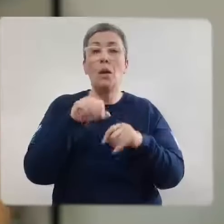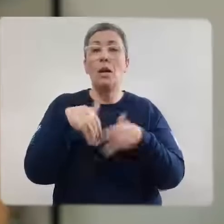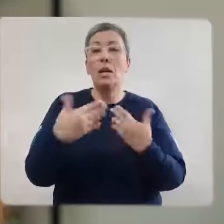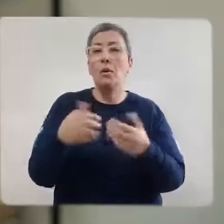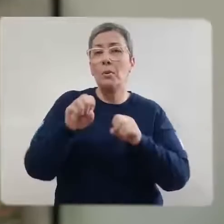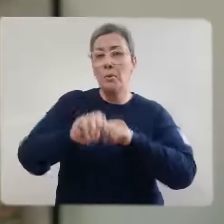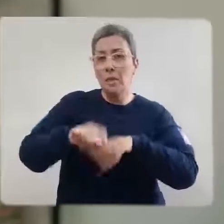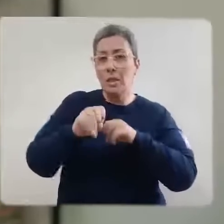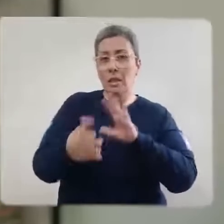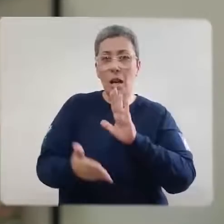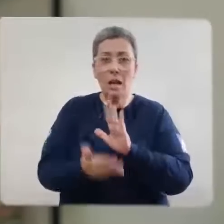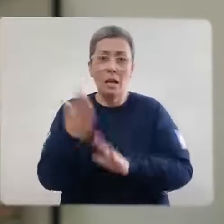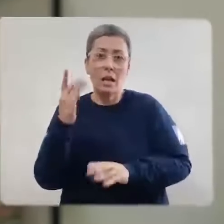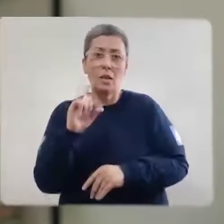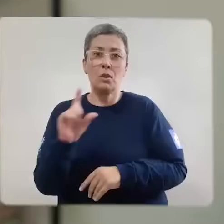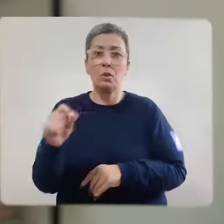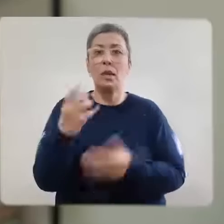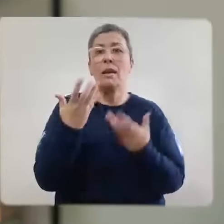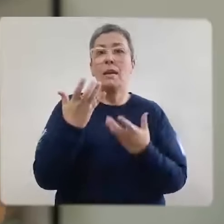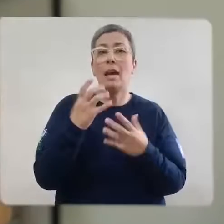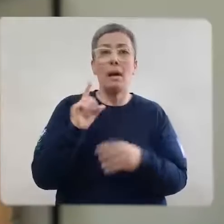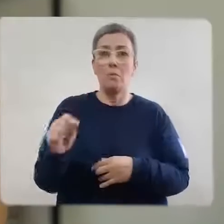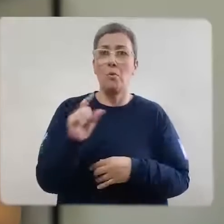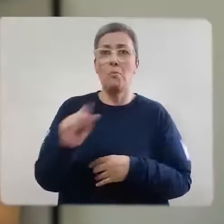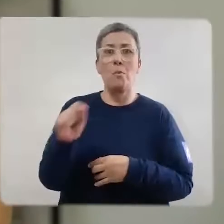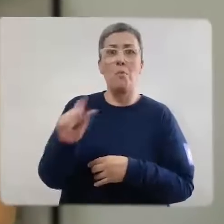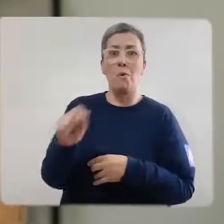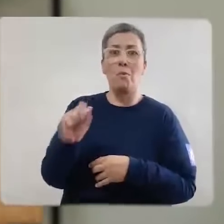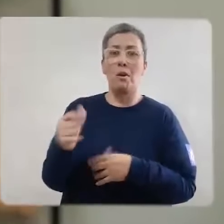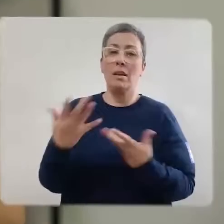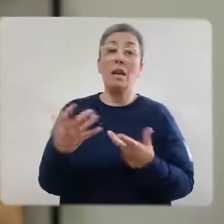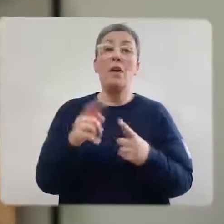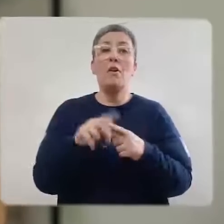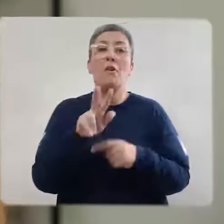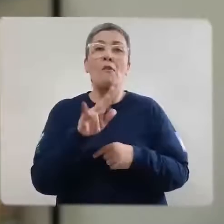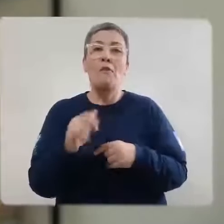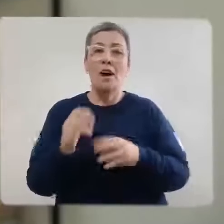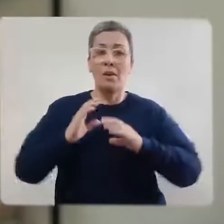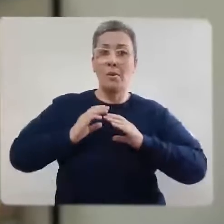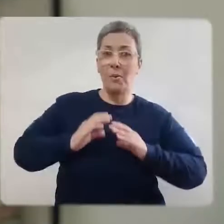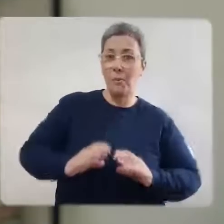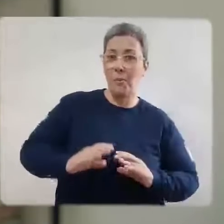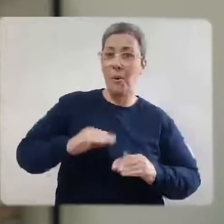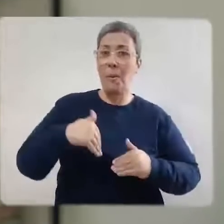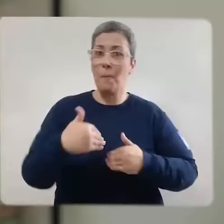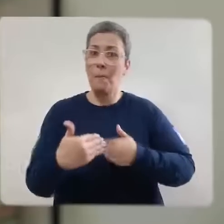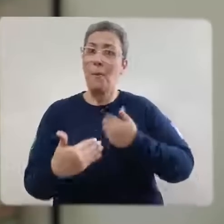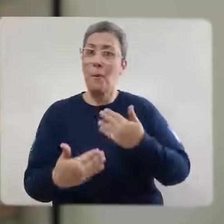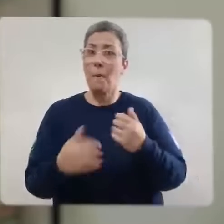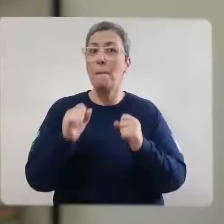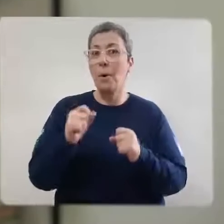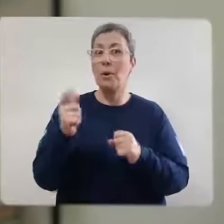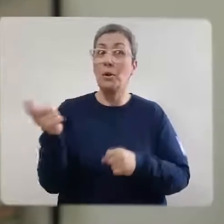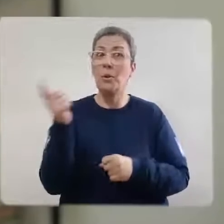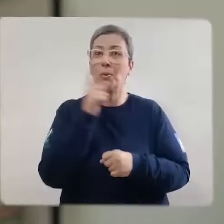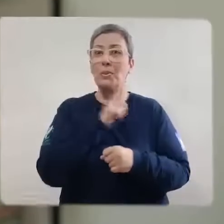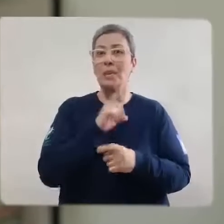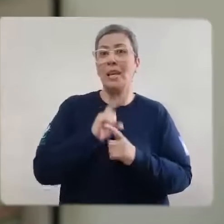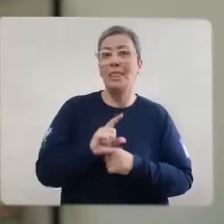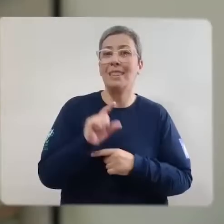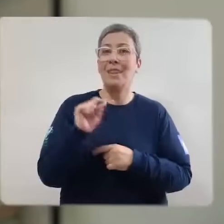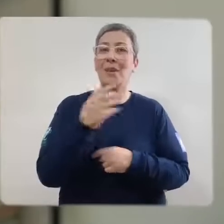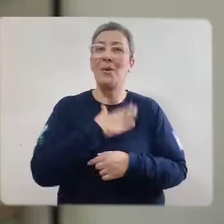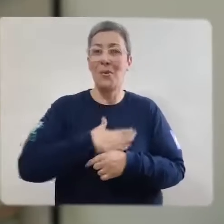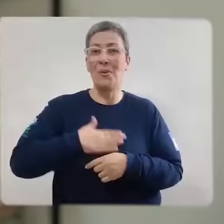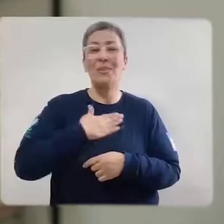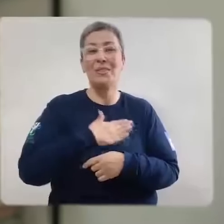gente ensina a criança a sair, o que ela quer? Só sair. Então ela vai se comportando para poder obter aquilo